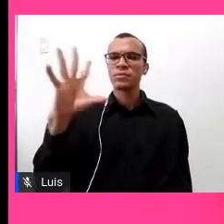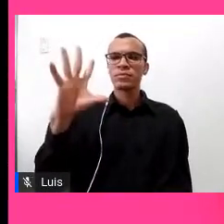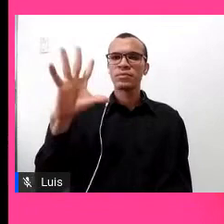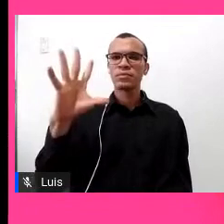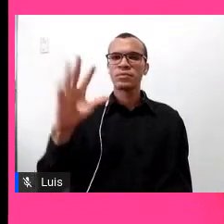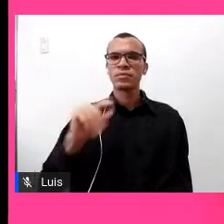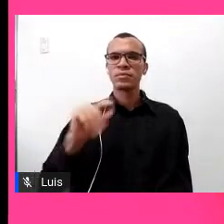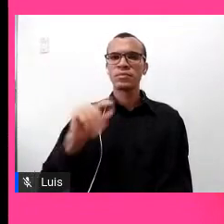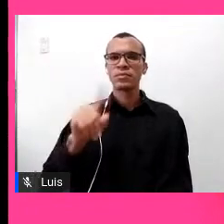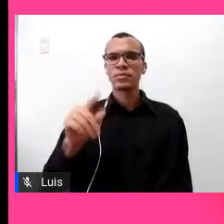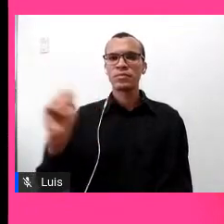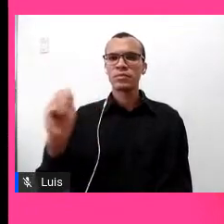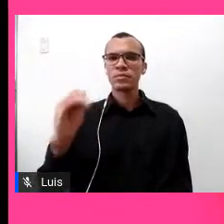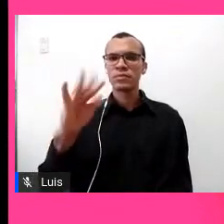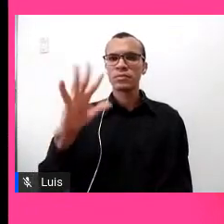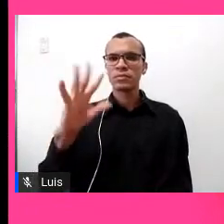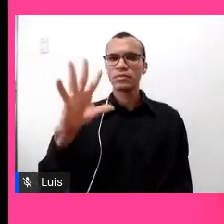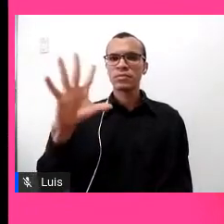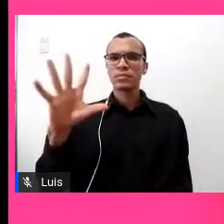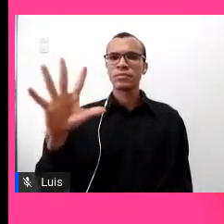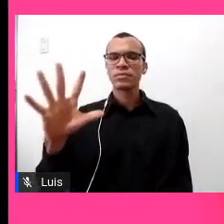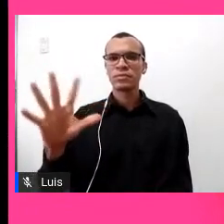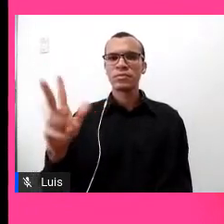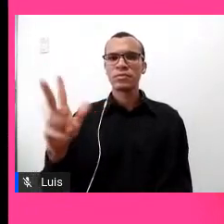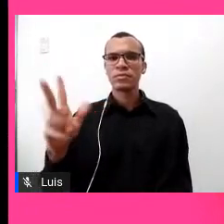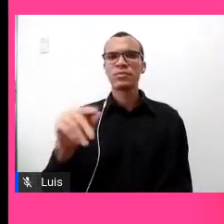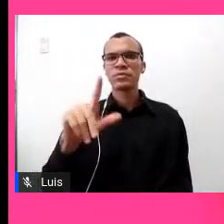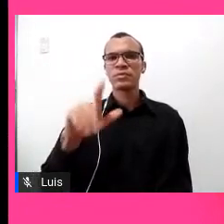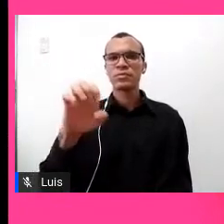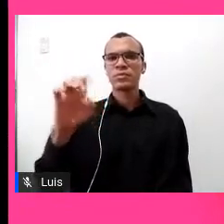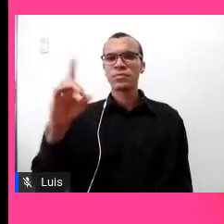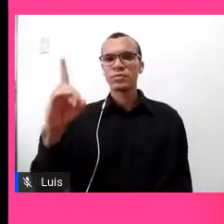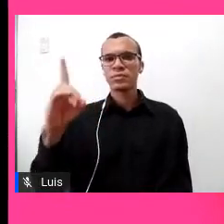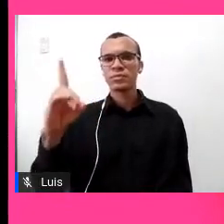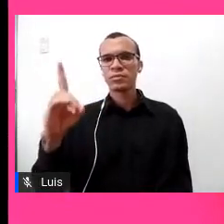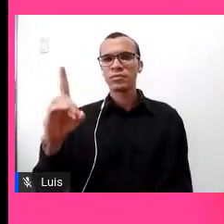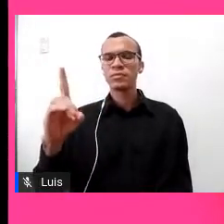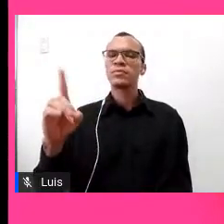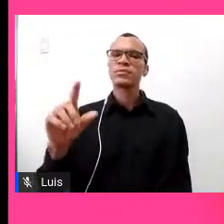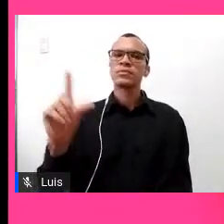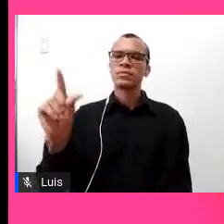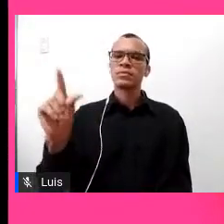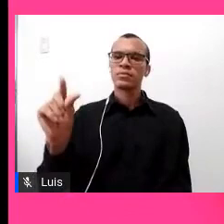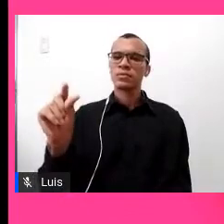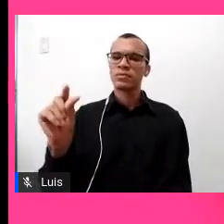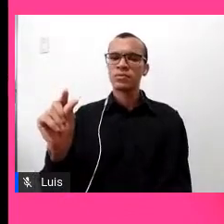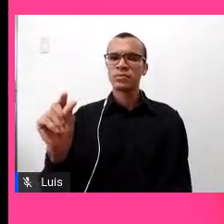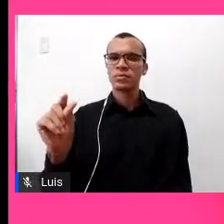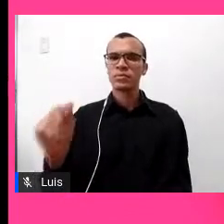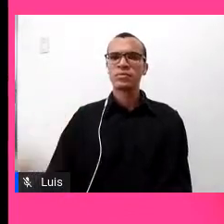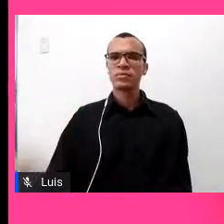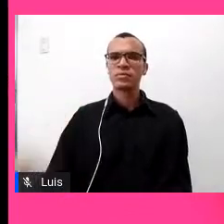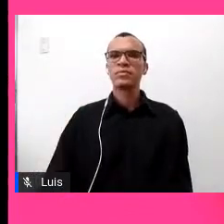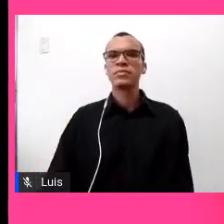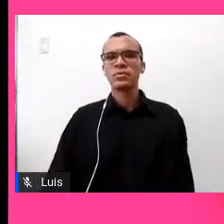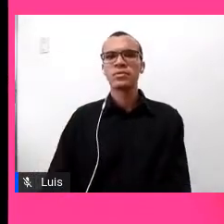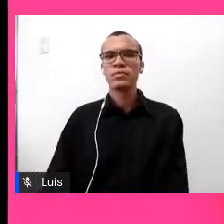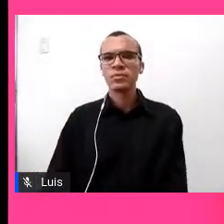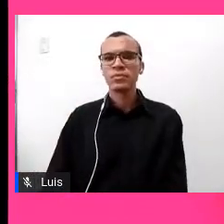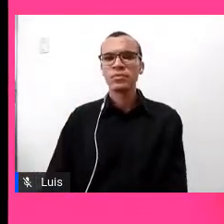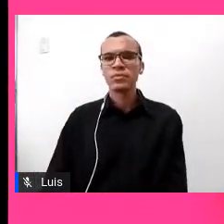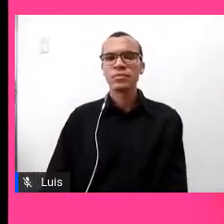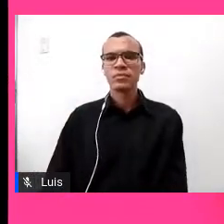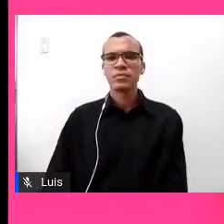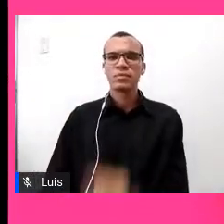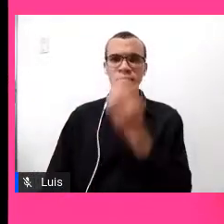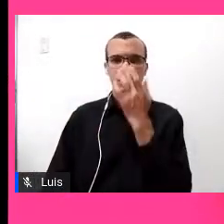emissor de luz, mas a gente fala que é um LED, que é uma lâmpada pequena, né? Um LED, né? É muito comum.